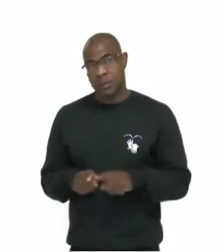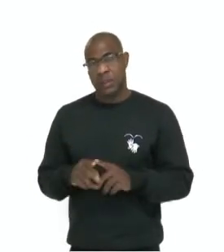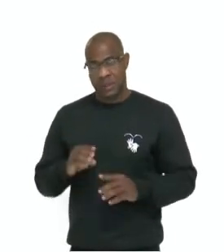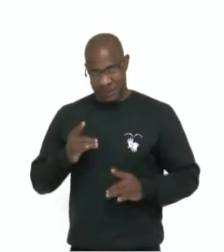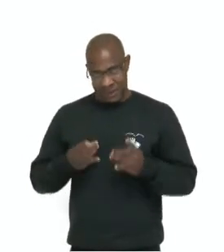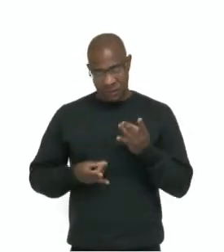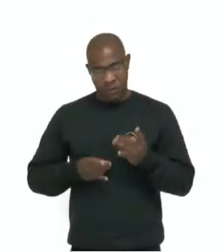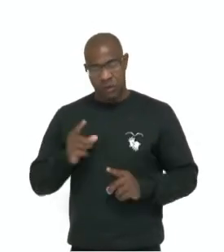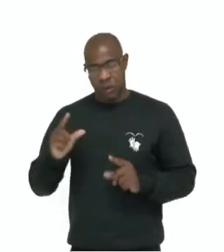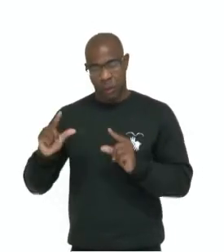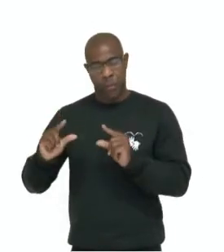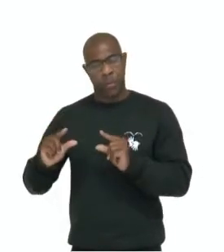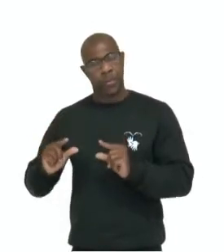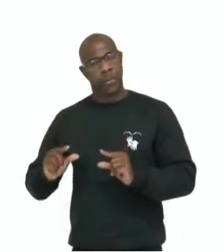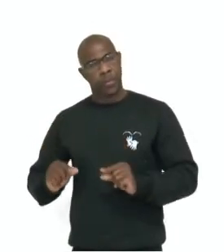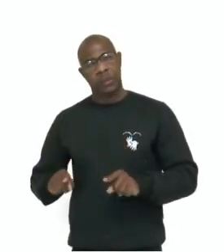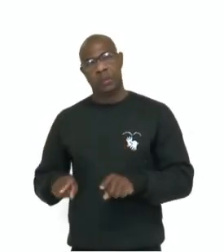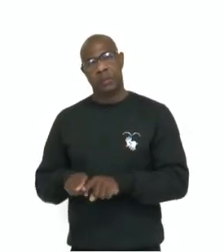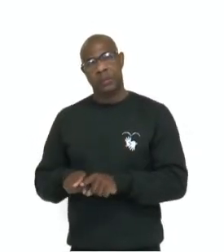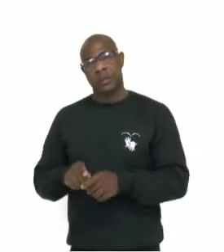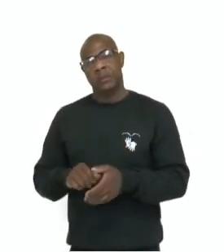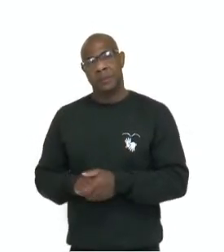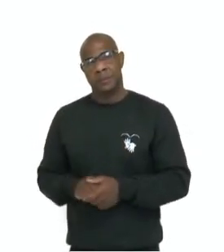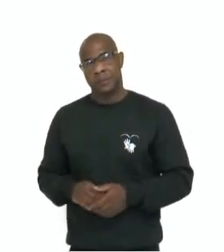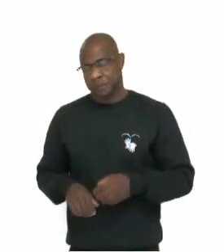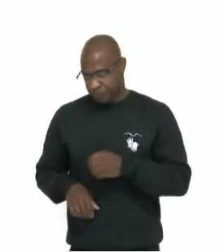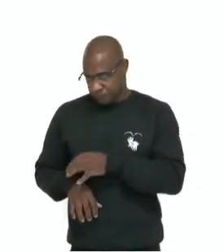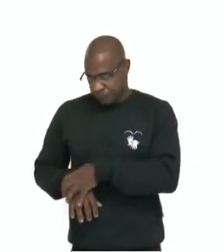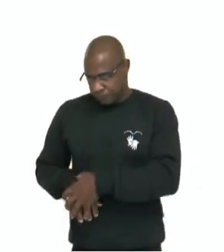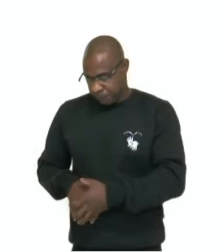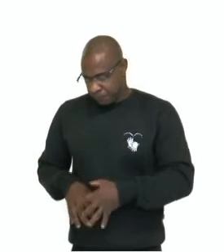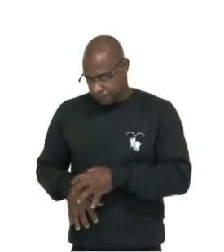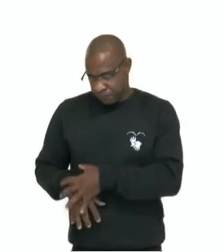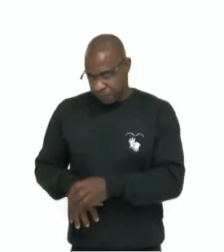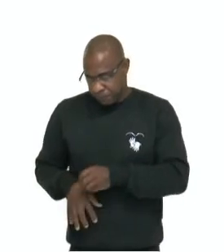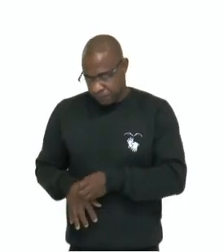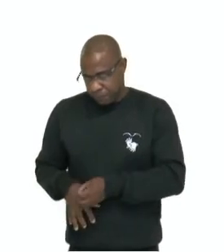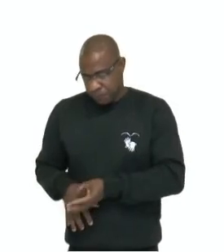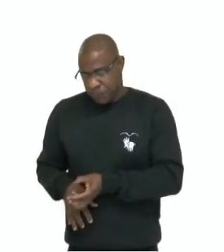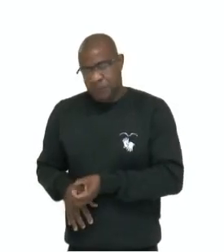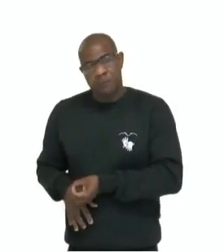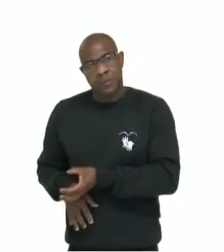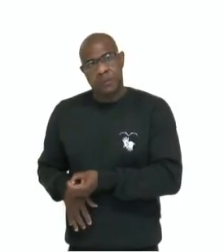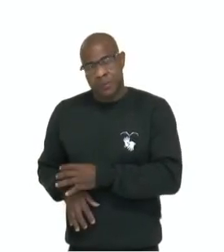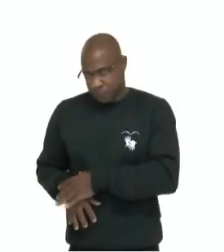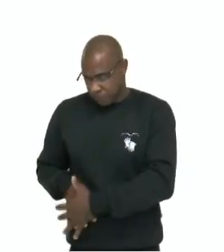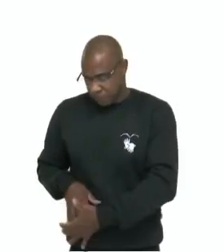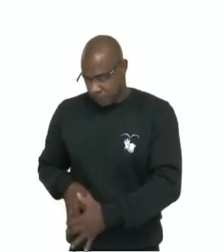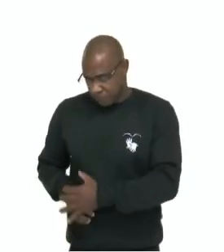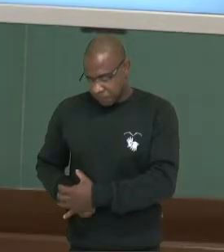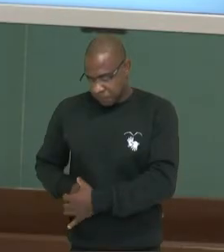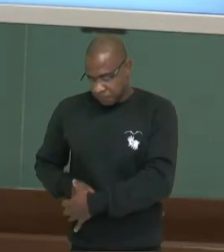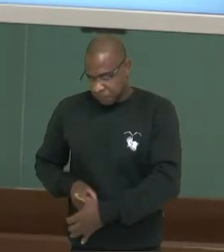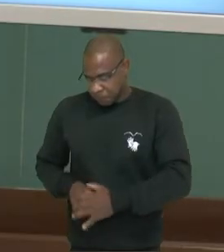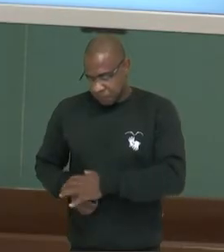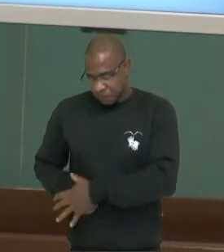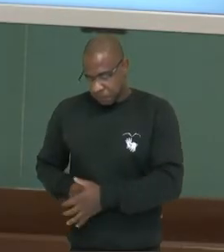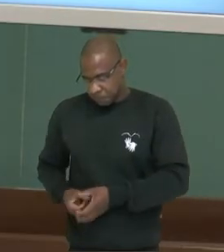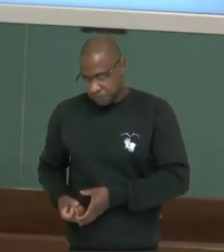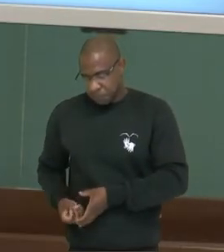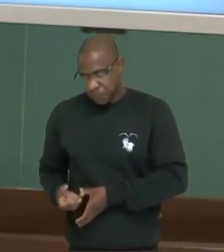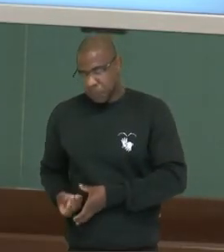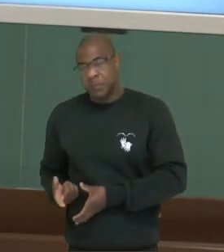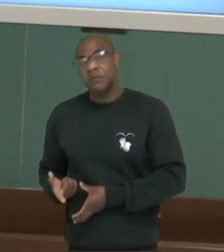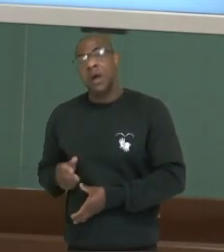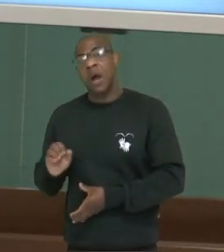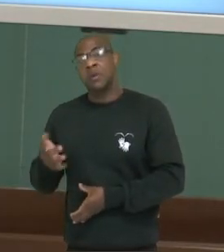tem quem mantém esse endométrio, vai ocorrer a descamação de toda essa parede e em seguida ocorrerá a menstruação.